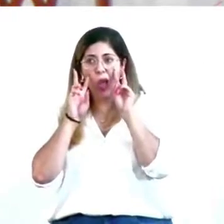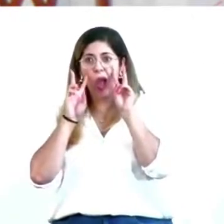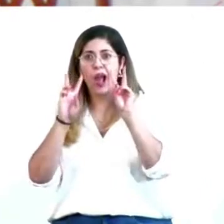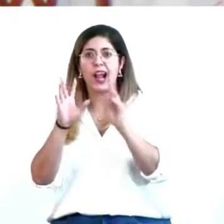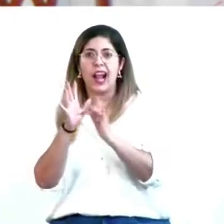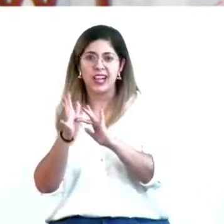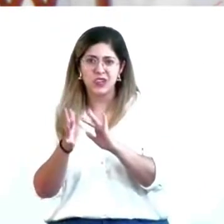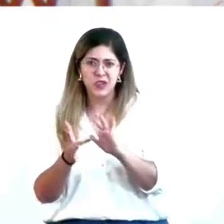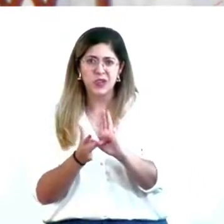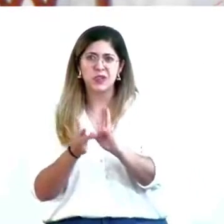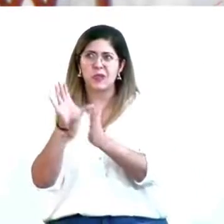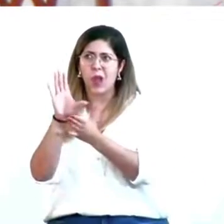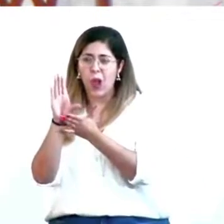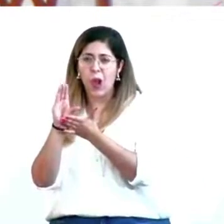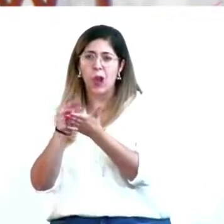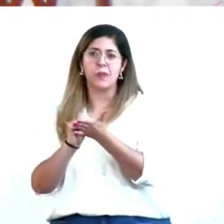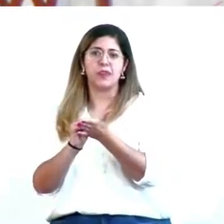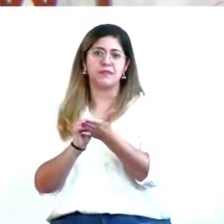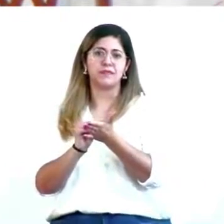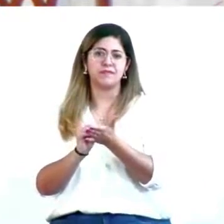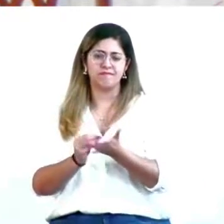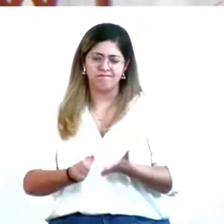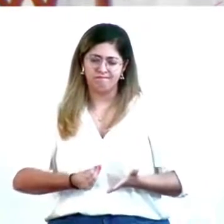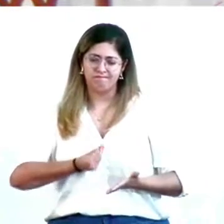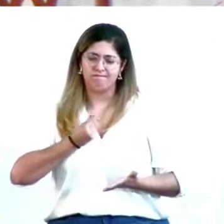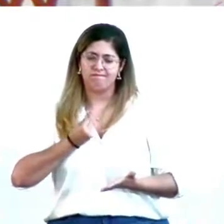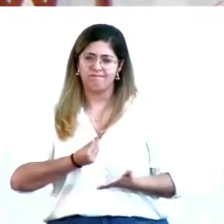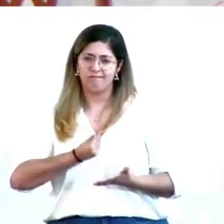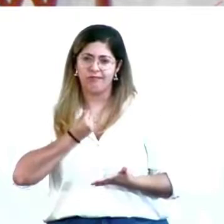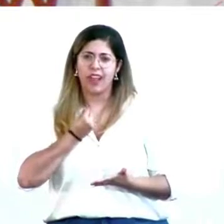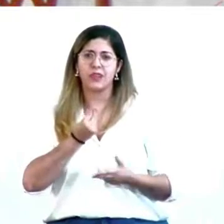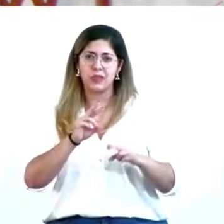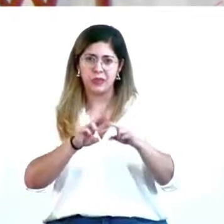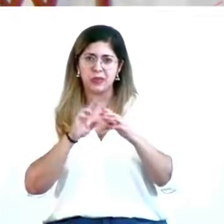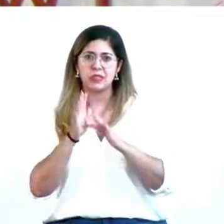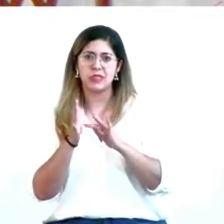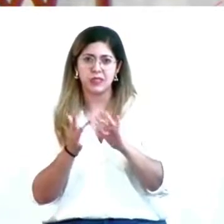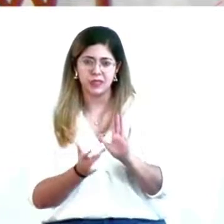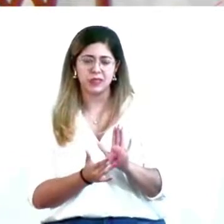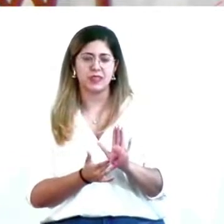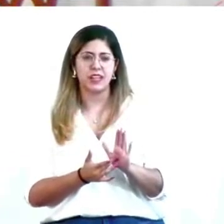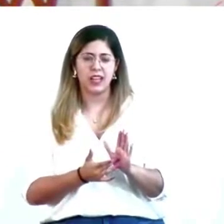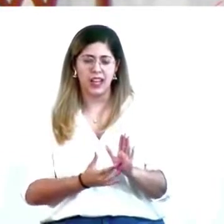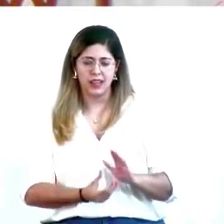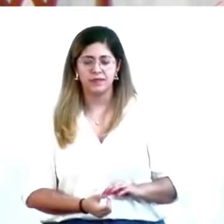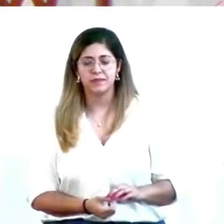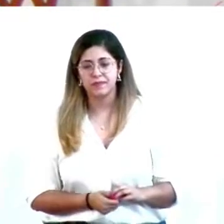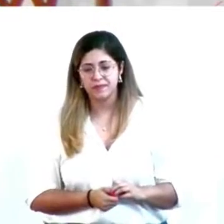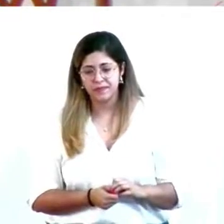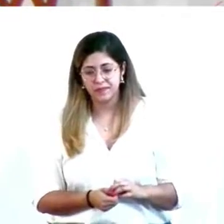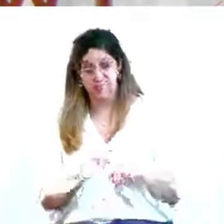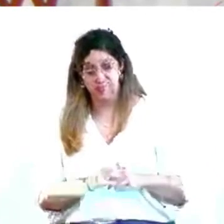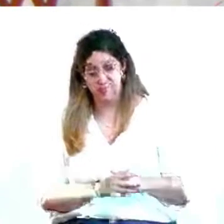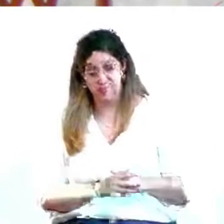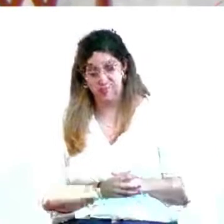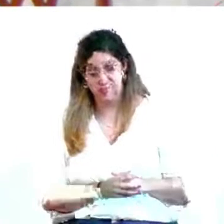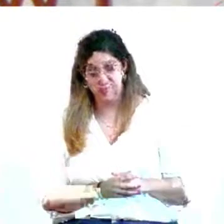modo e assim vivermos enquanto aqui caminhamos. Isso porque